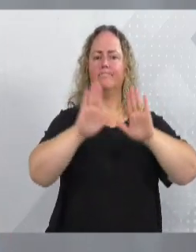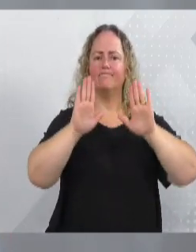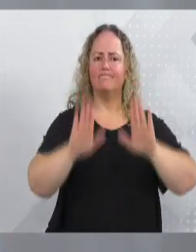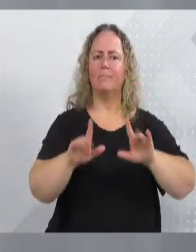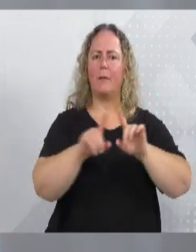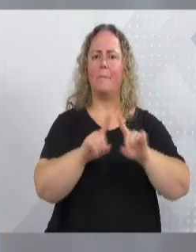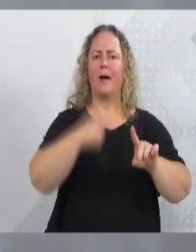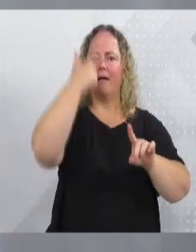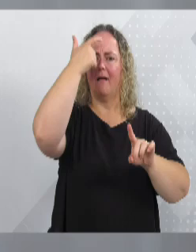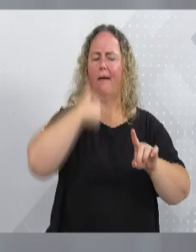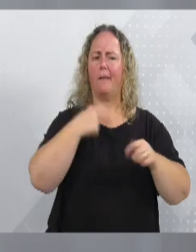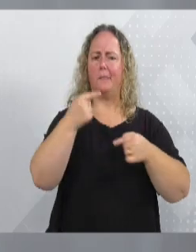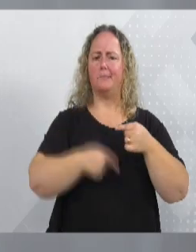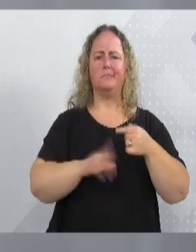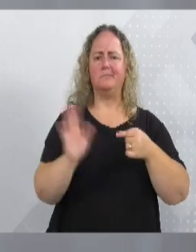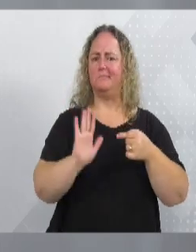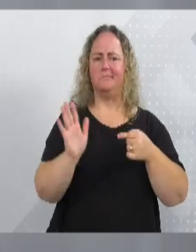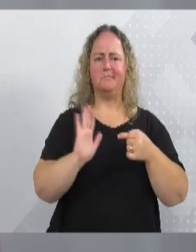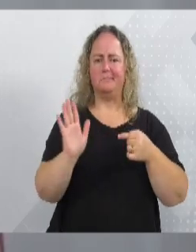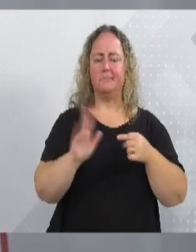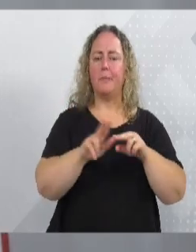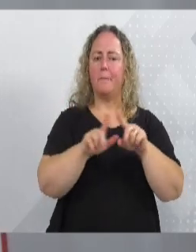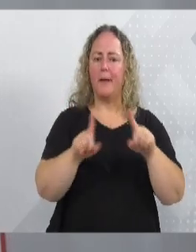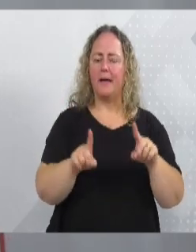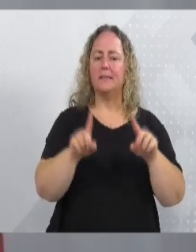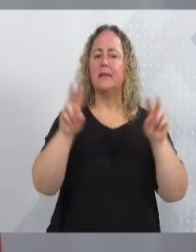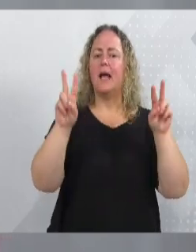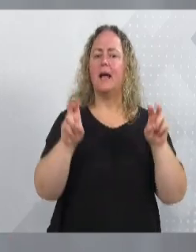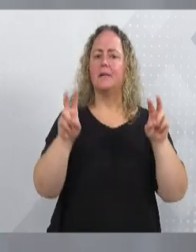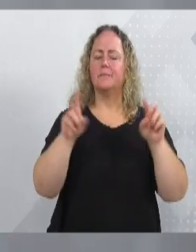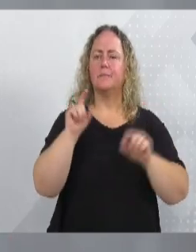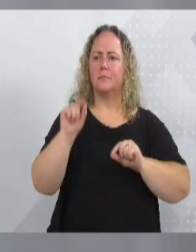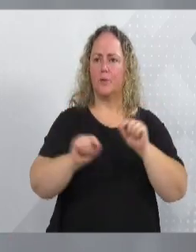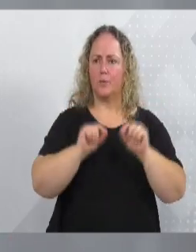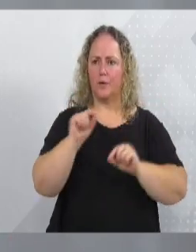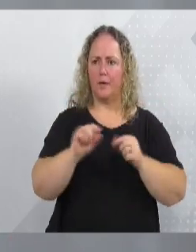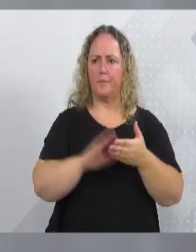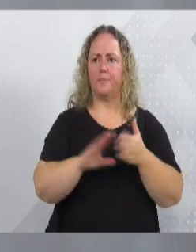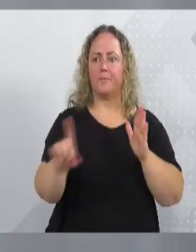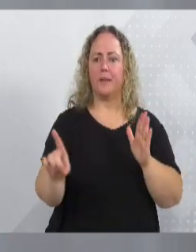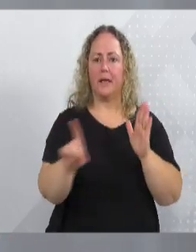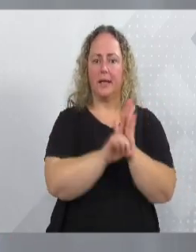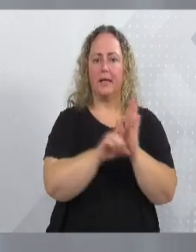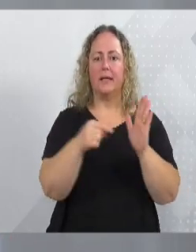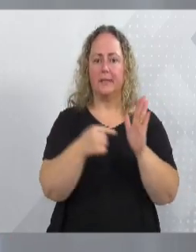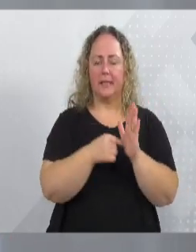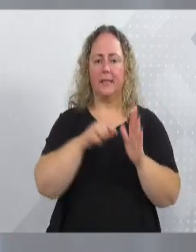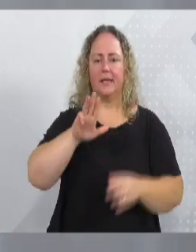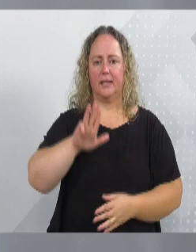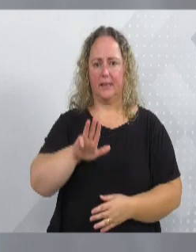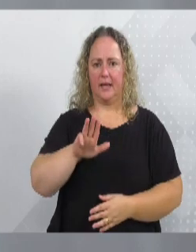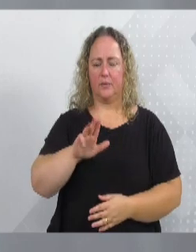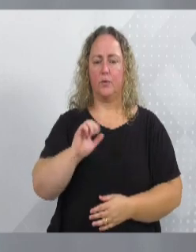meu caso aqui. Eu quero trazer um assunto sobre o decreto que o governo Lula fez,